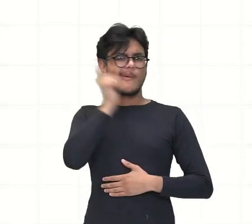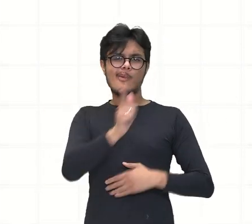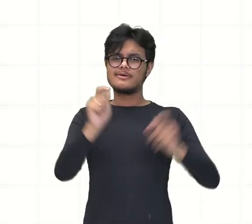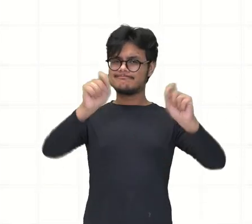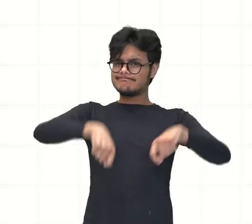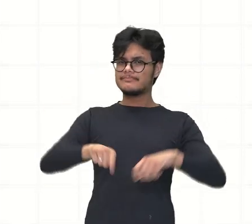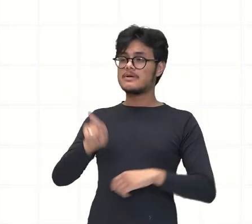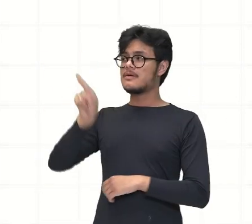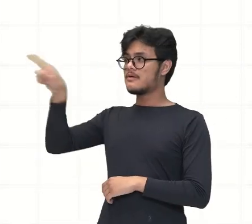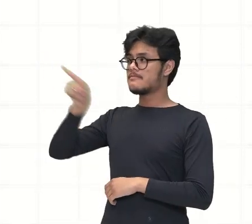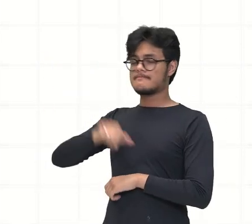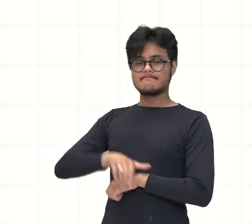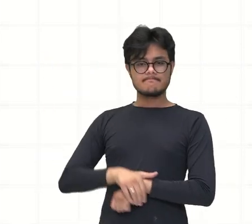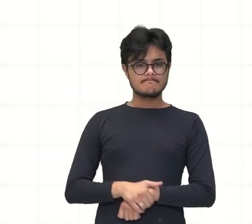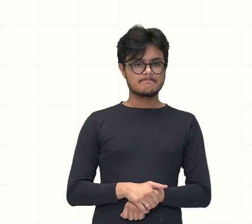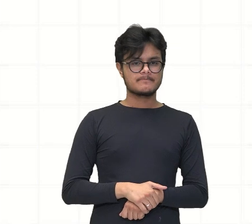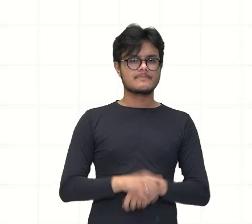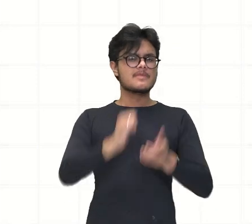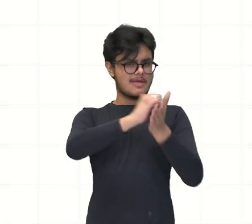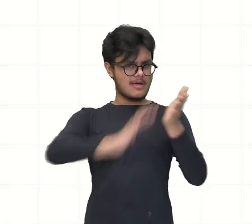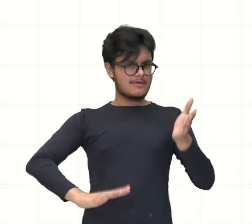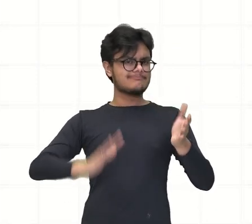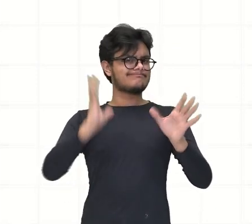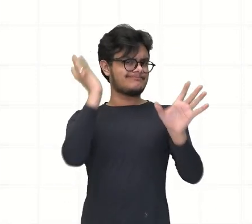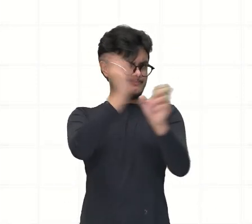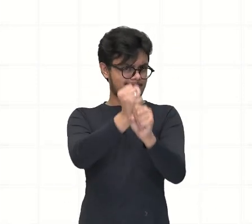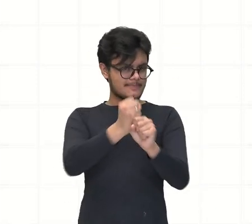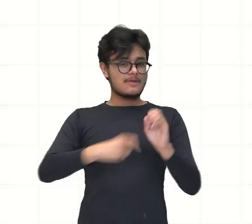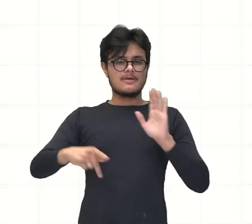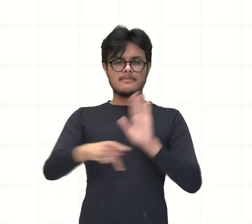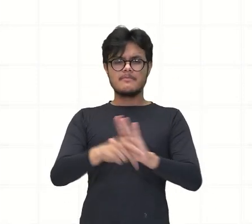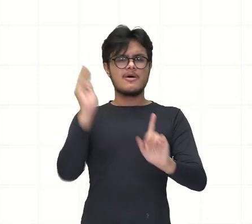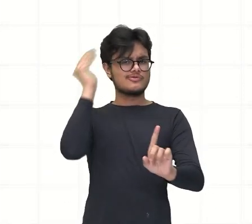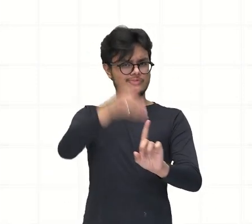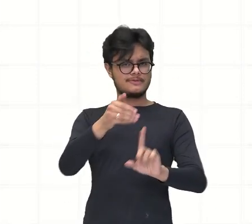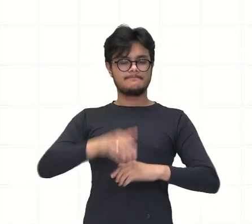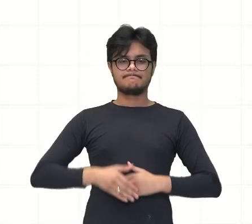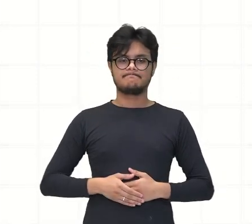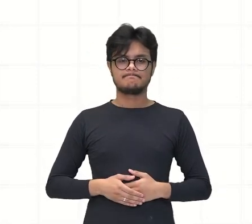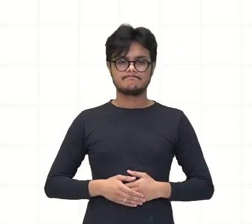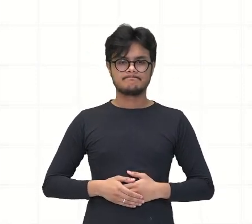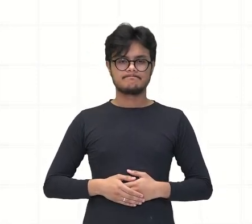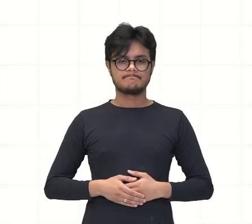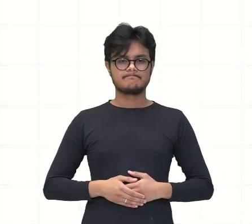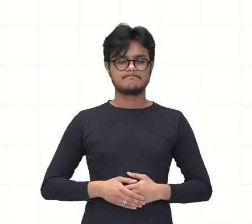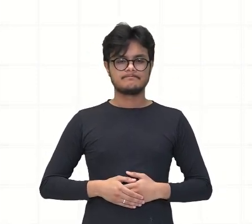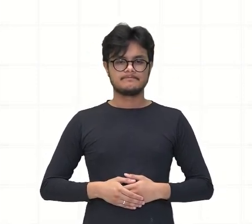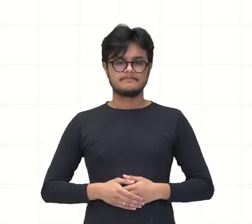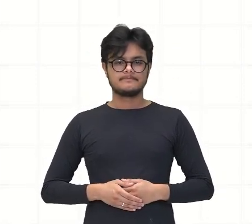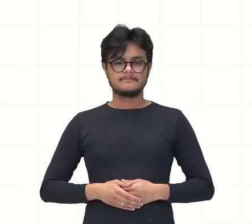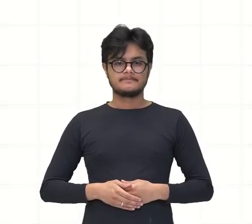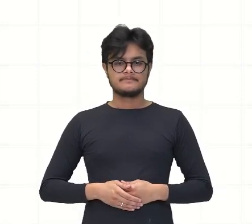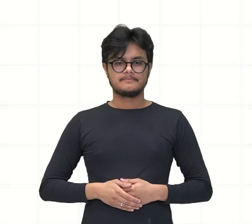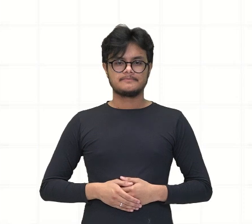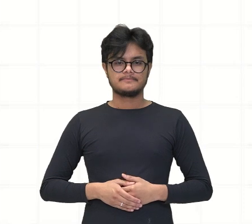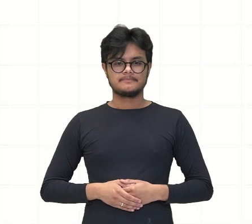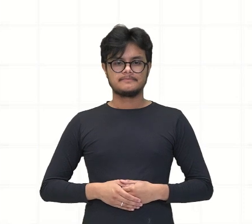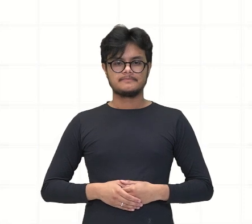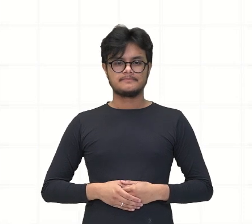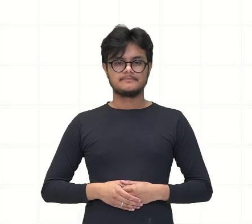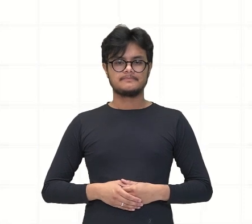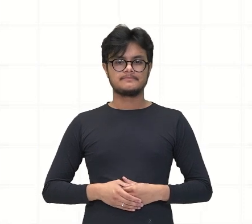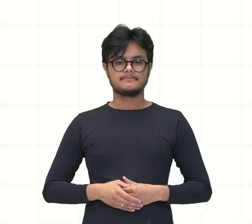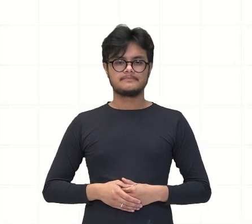né, a proporção direta. Então, o produto dos meios é igual ao produto